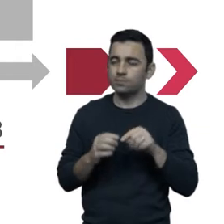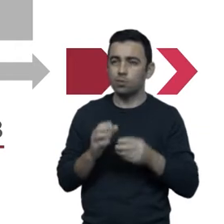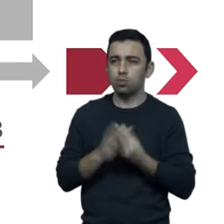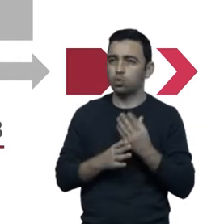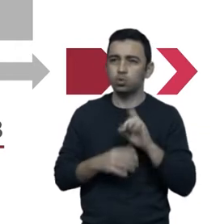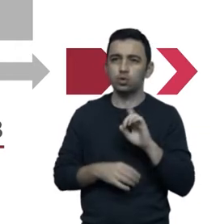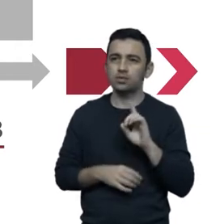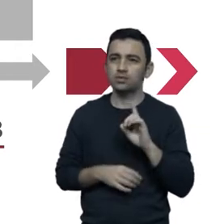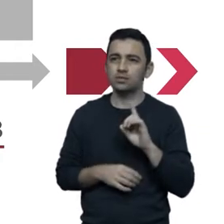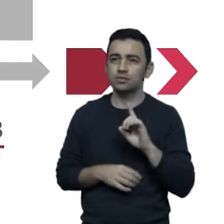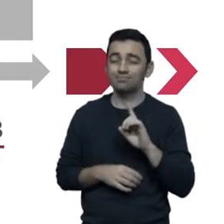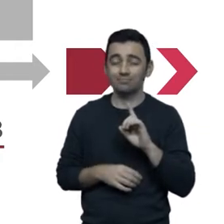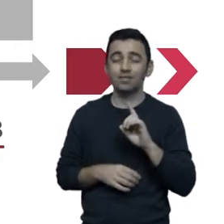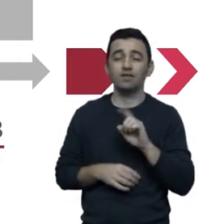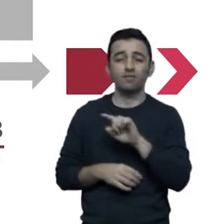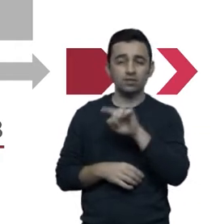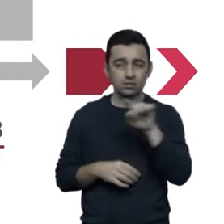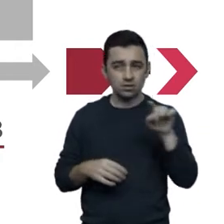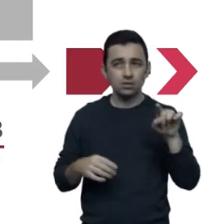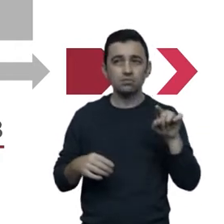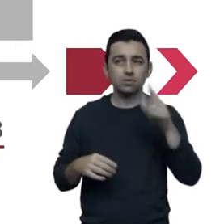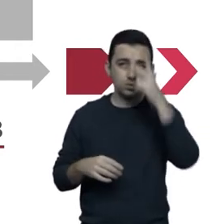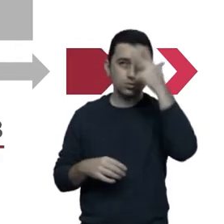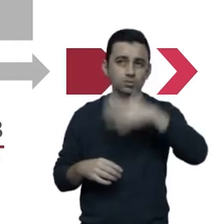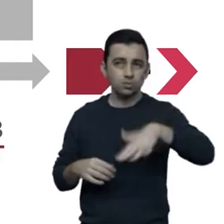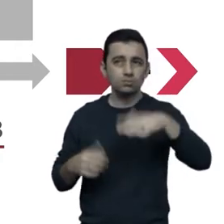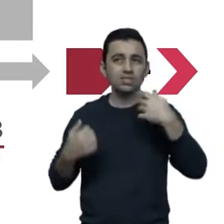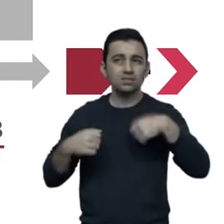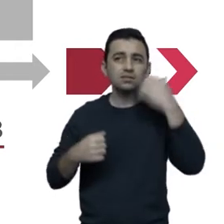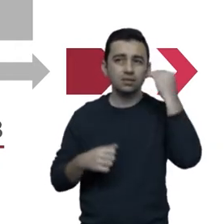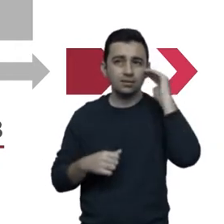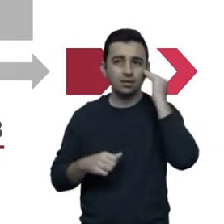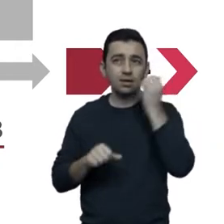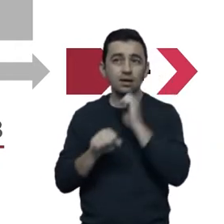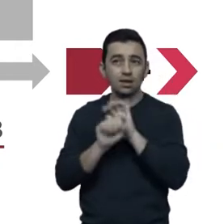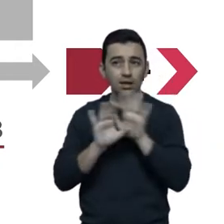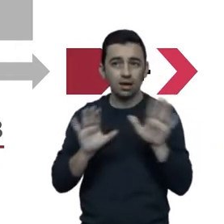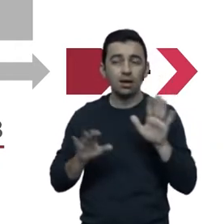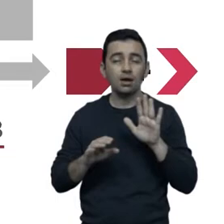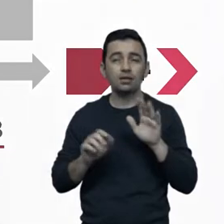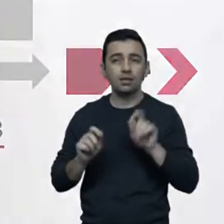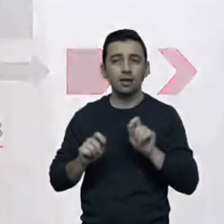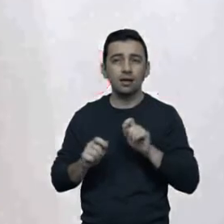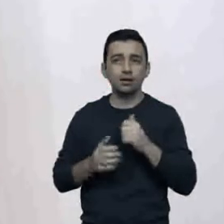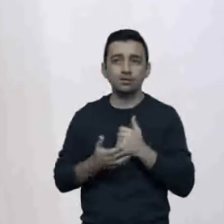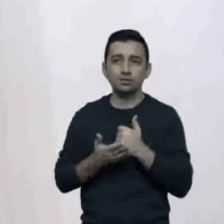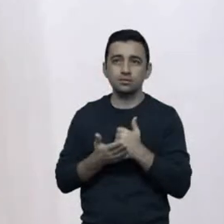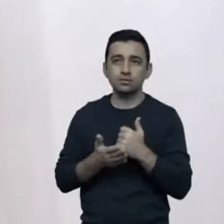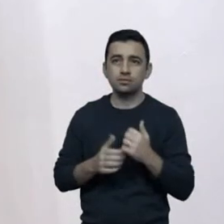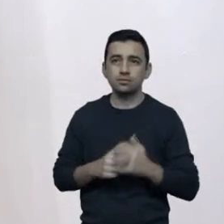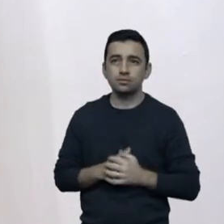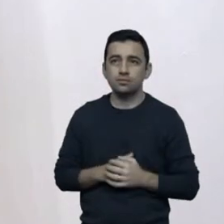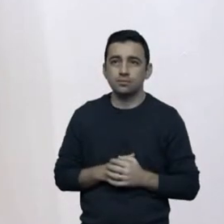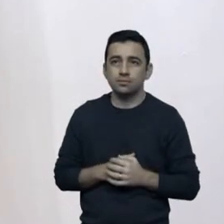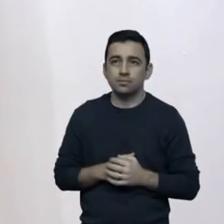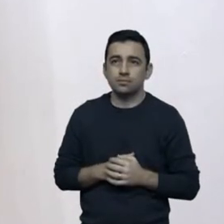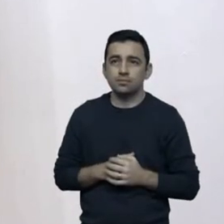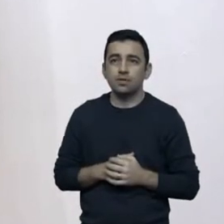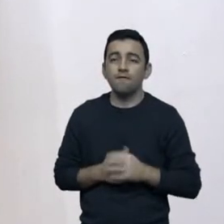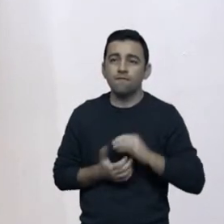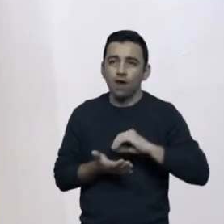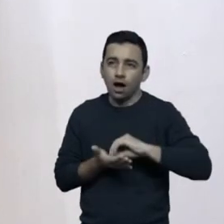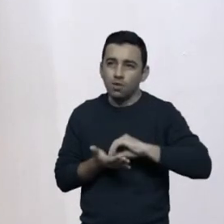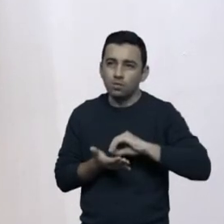conscientizar as pessoas sobre a necessidade de entender um pouquinho para a doença para poder ajudar. Então, essa falta dessa